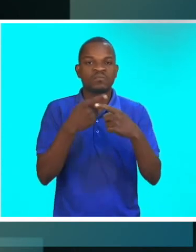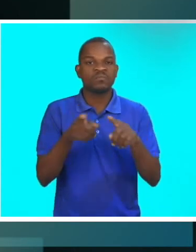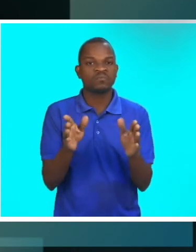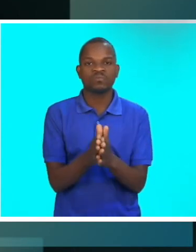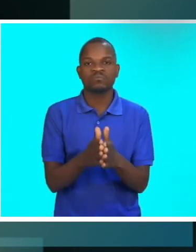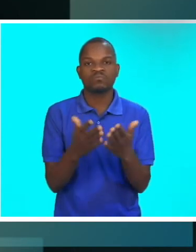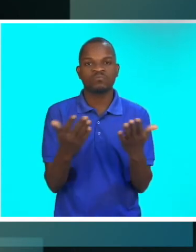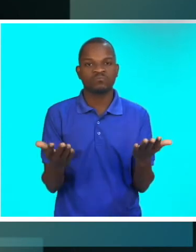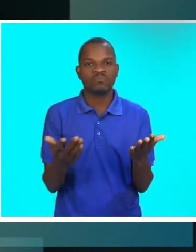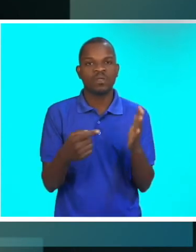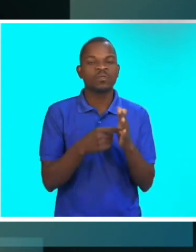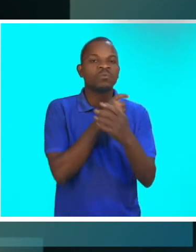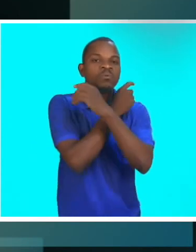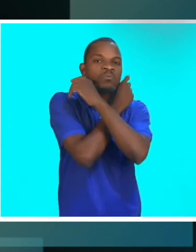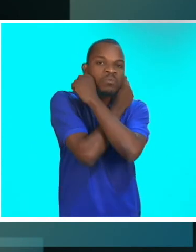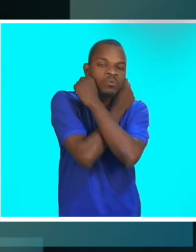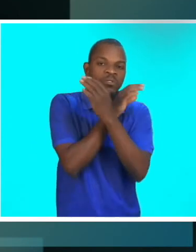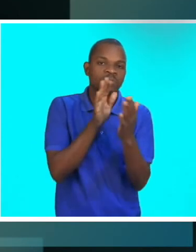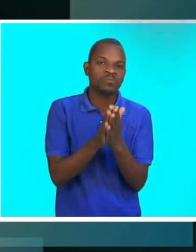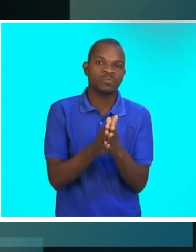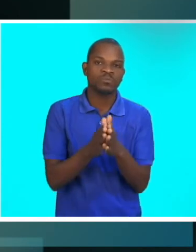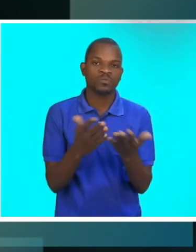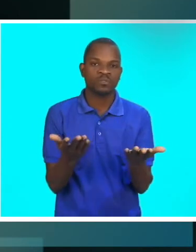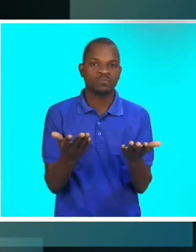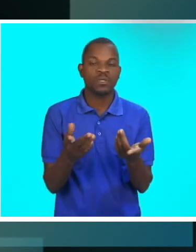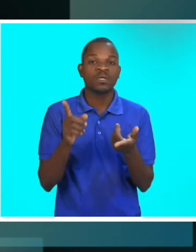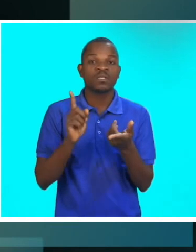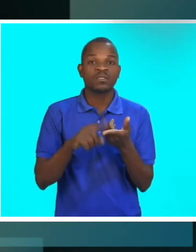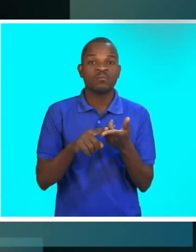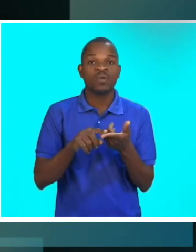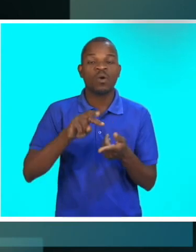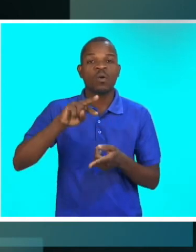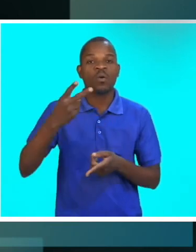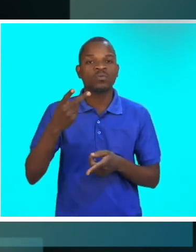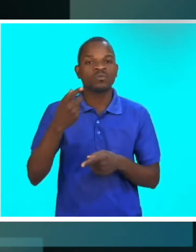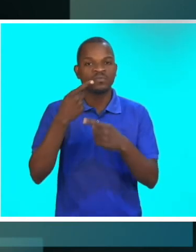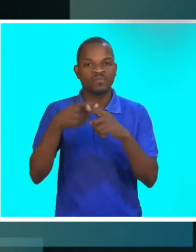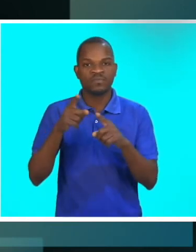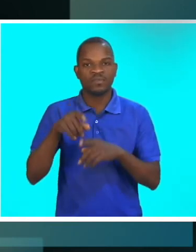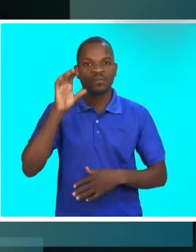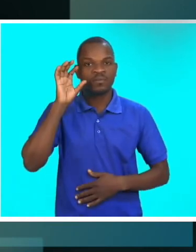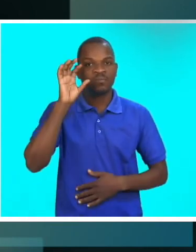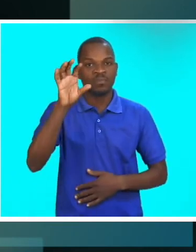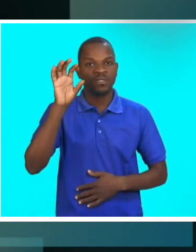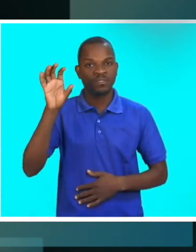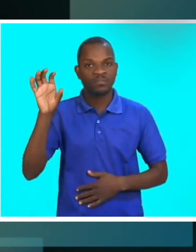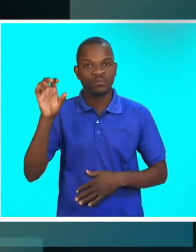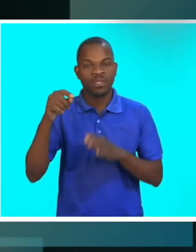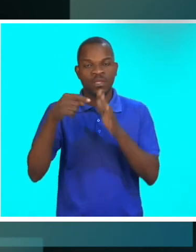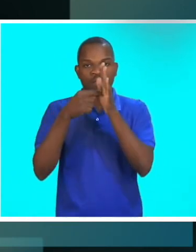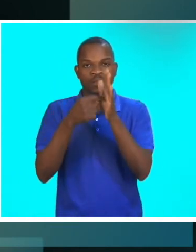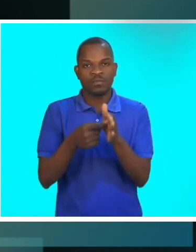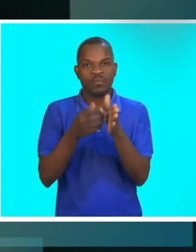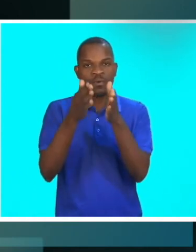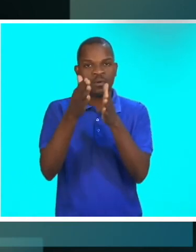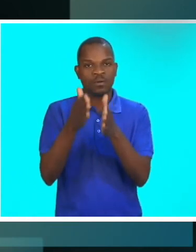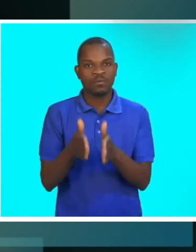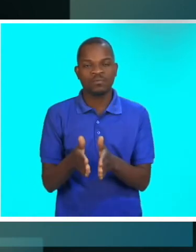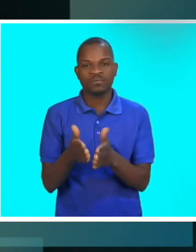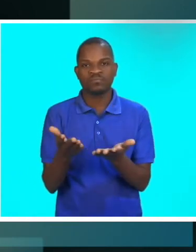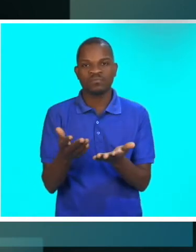multa, nem os outros países. A pessoa fica, quando há